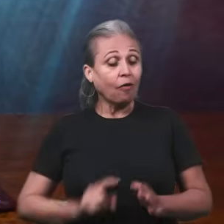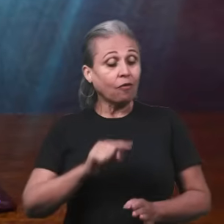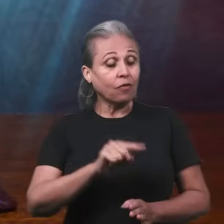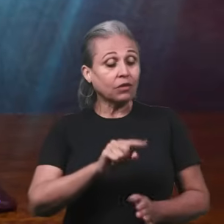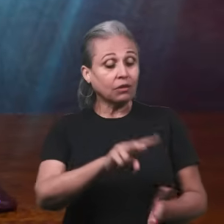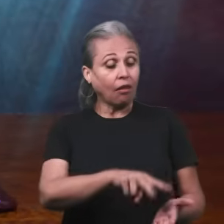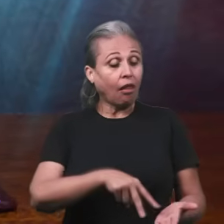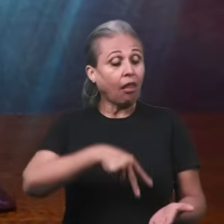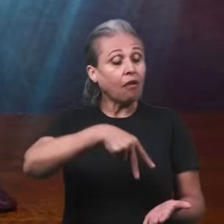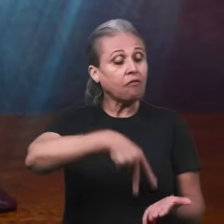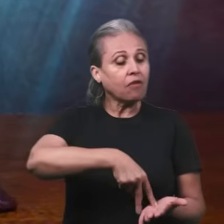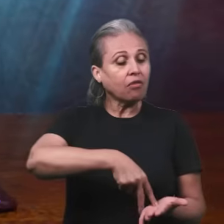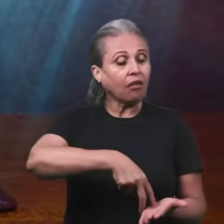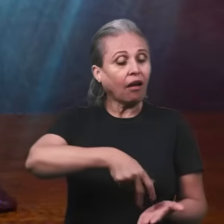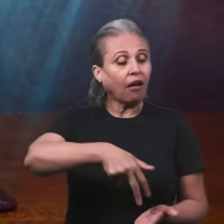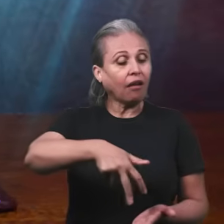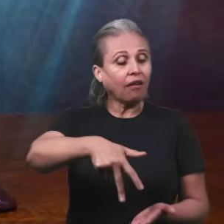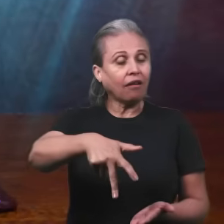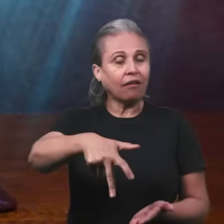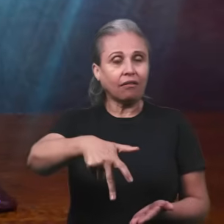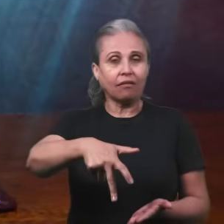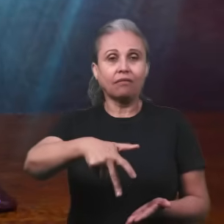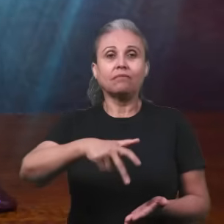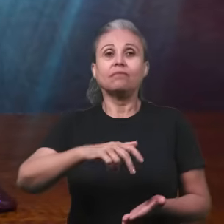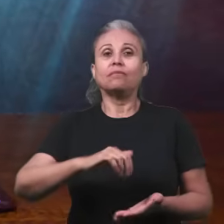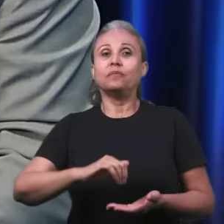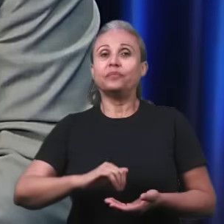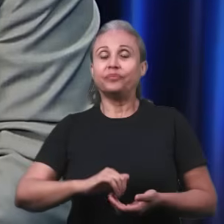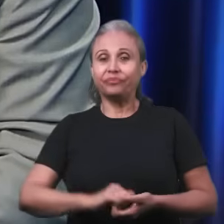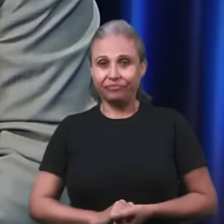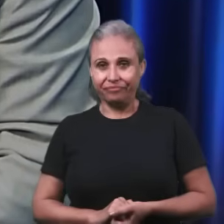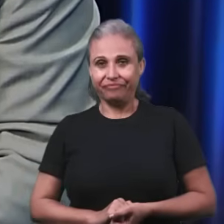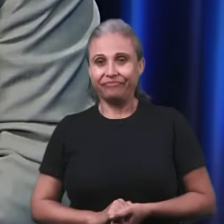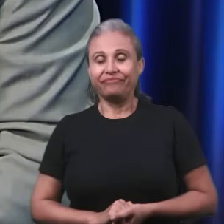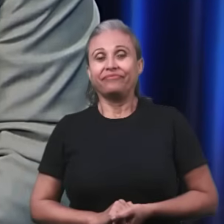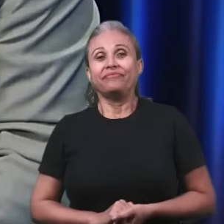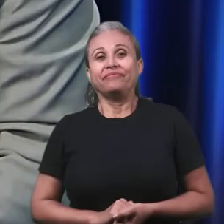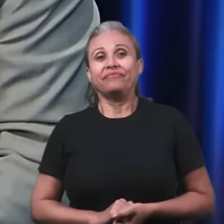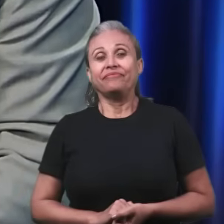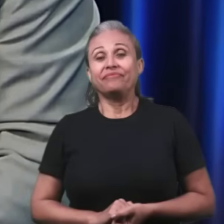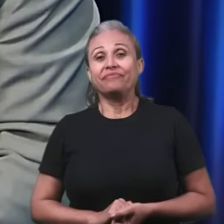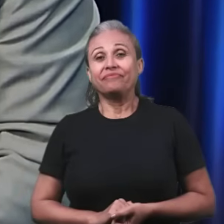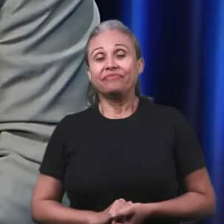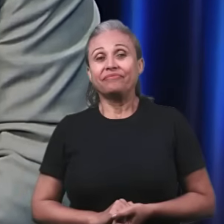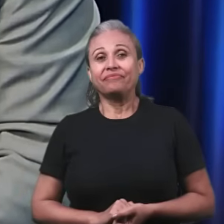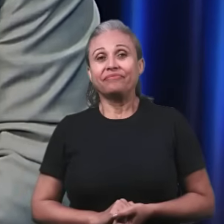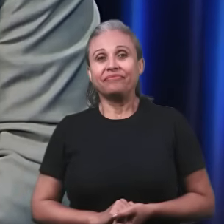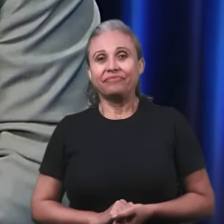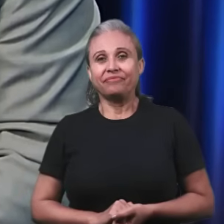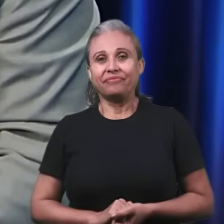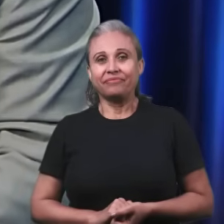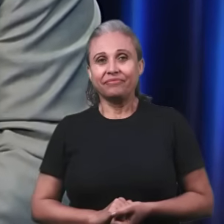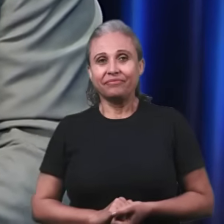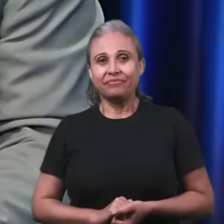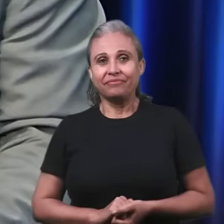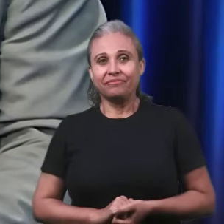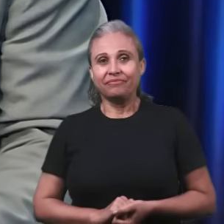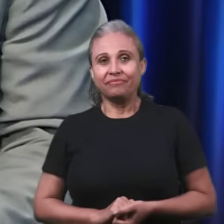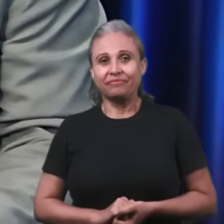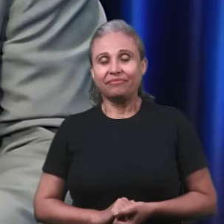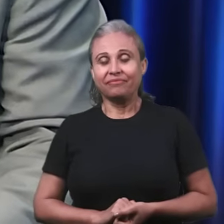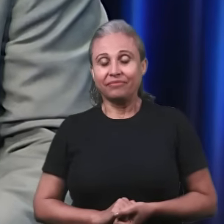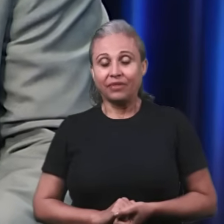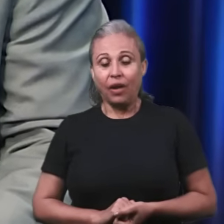Nazareno, levanta-te e anda. Glória a Deus. Então, Glória a Jesus. ele viu passar